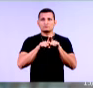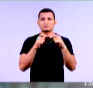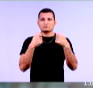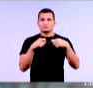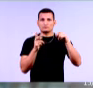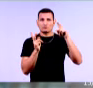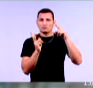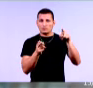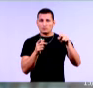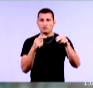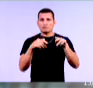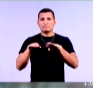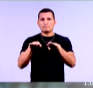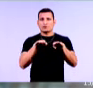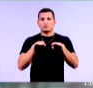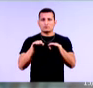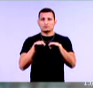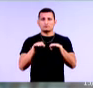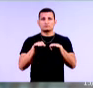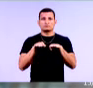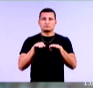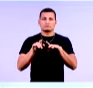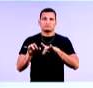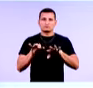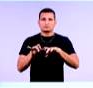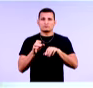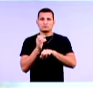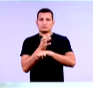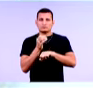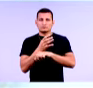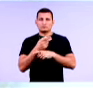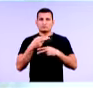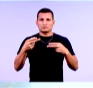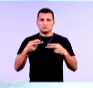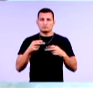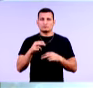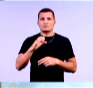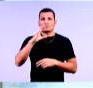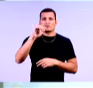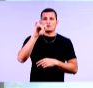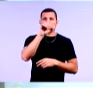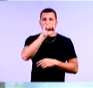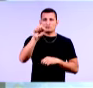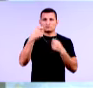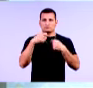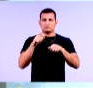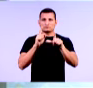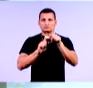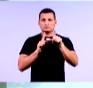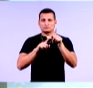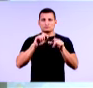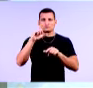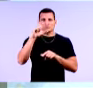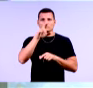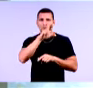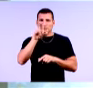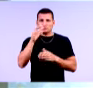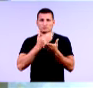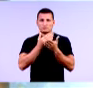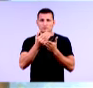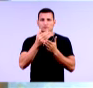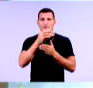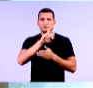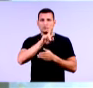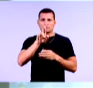gente, é padrão de desenvolvimento orientado a objetos. A classe tem que estar com o nome com letra maiúscula, iniciar o nome com letra